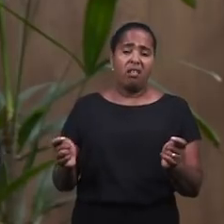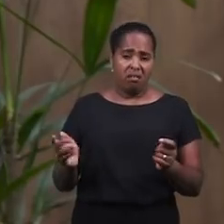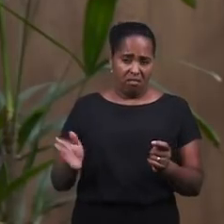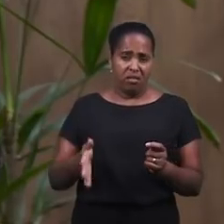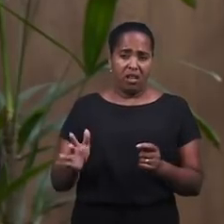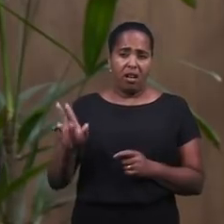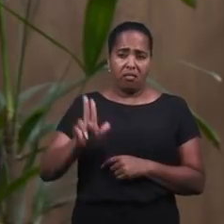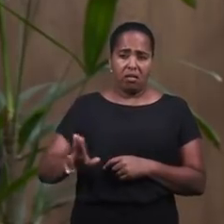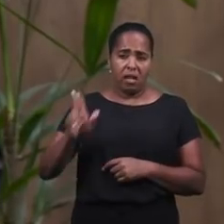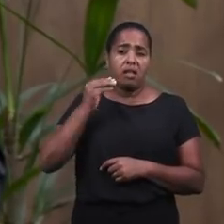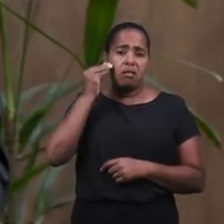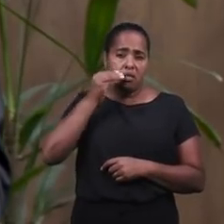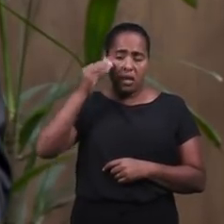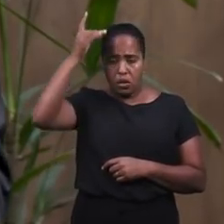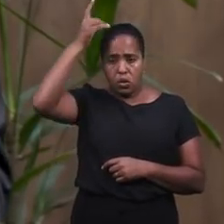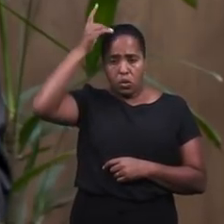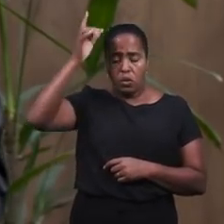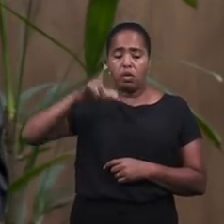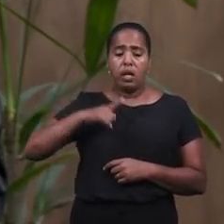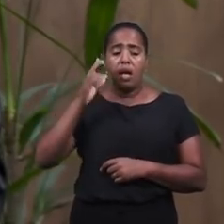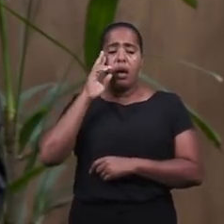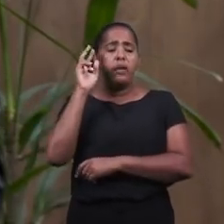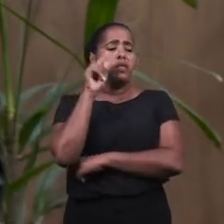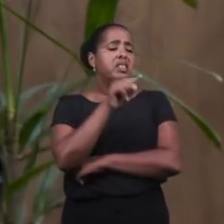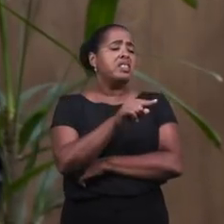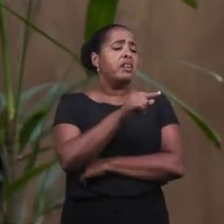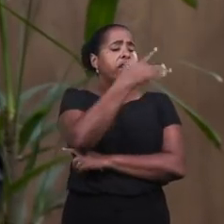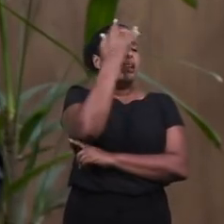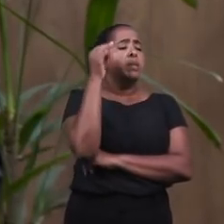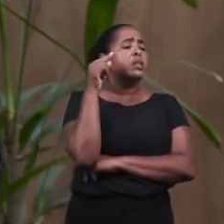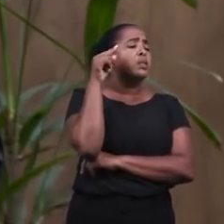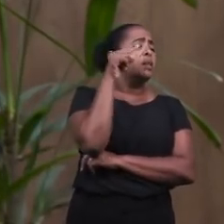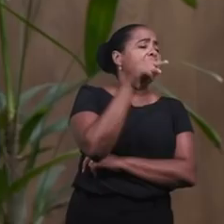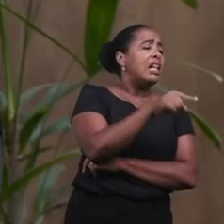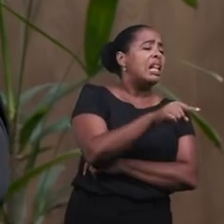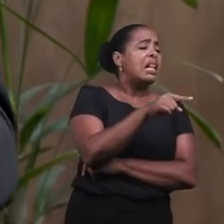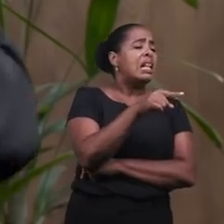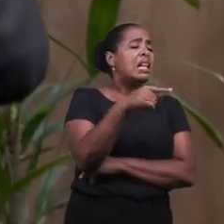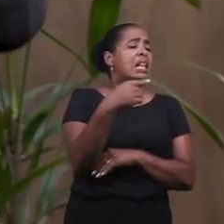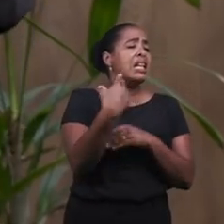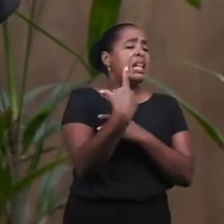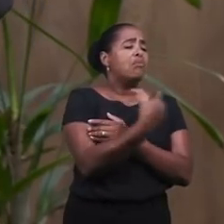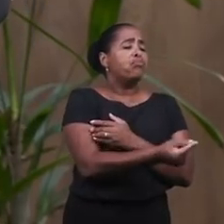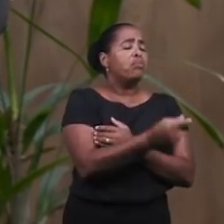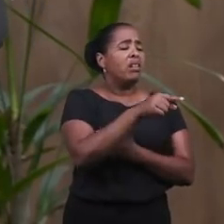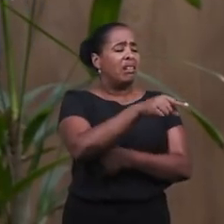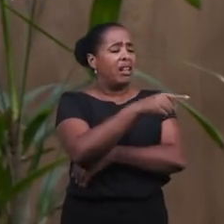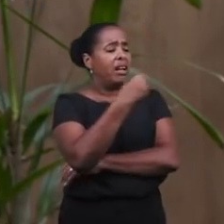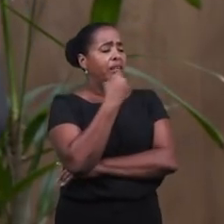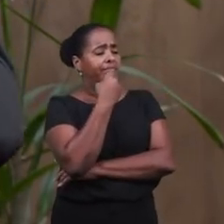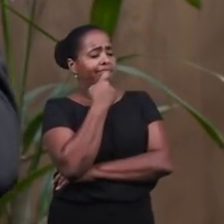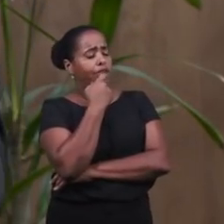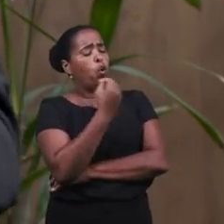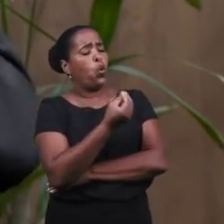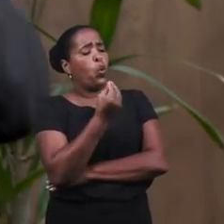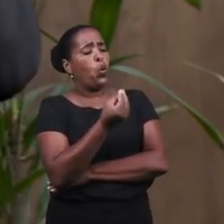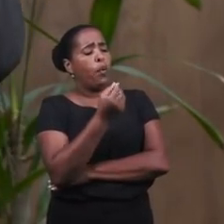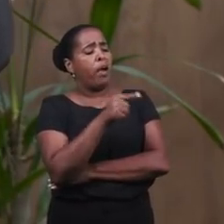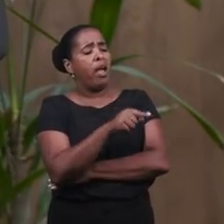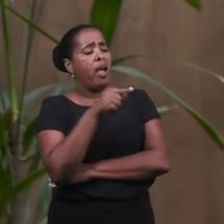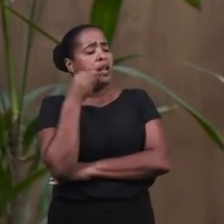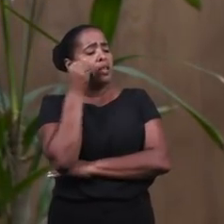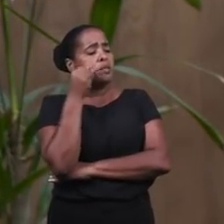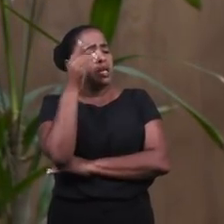com dons. E você vê esse camarada lá fora descrendo de tudo, mas como essa pessoa teve experiência,